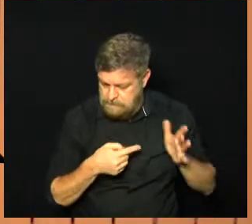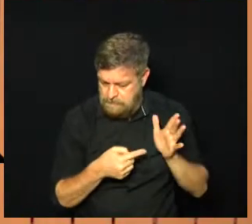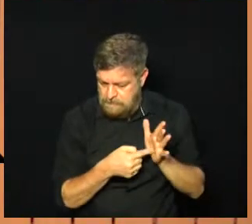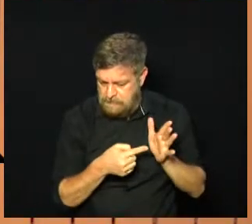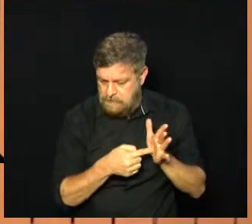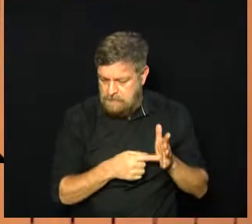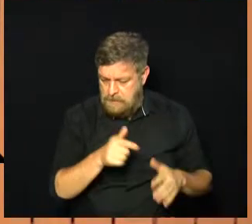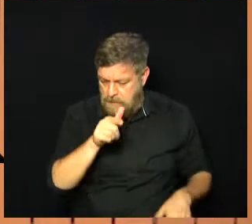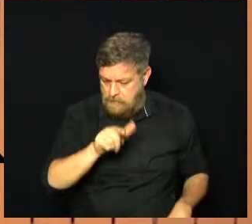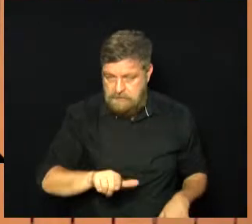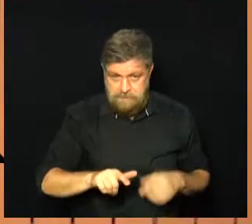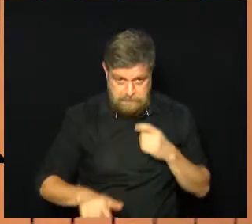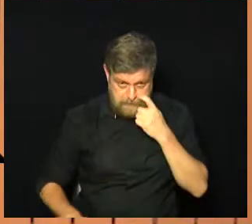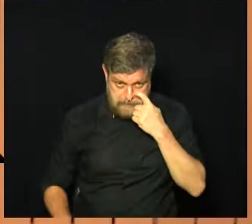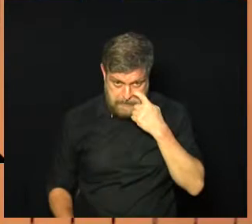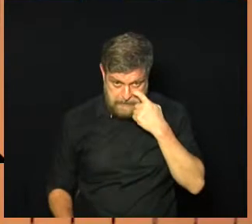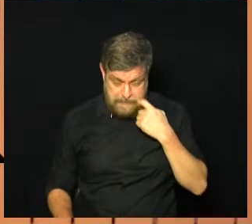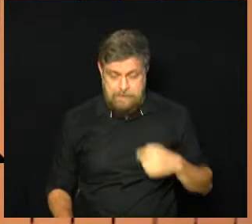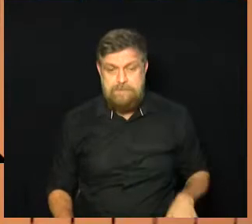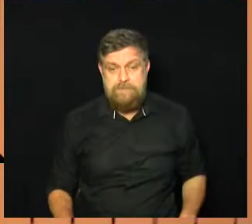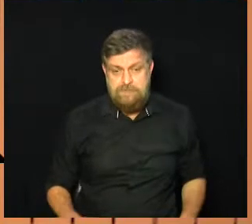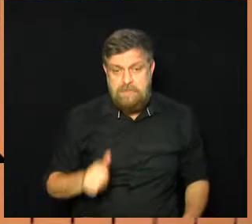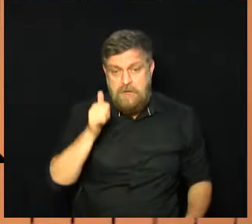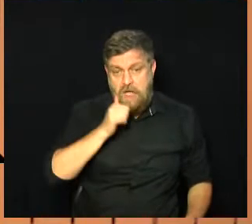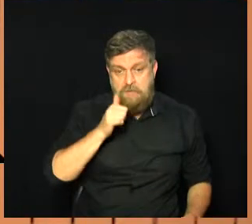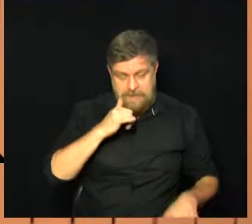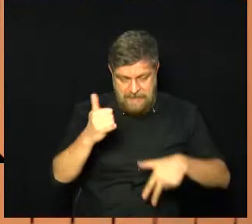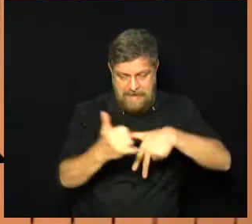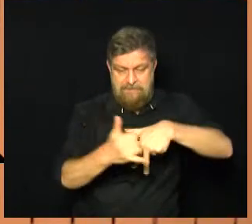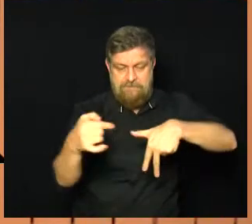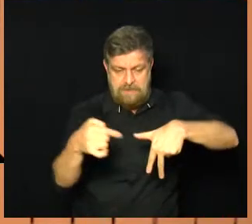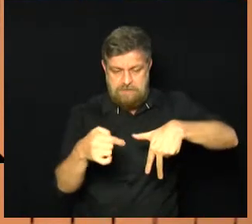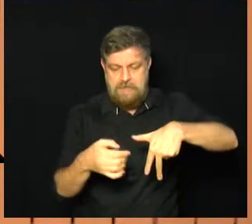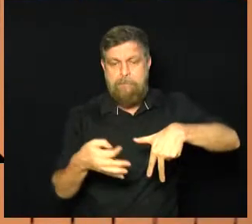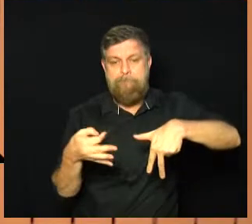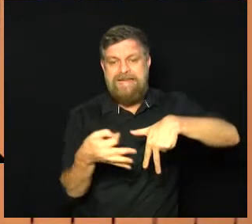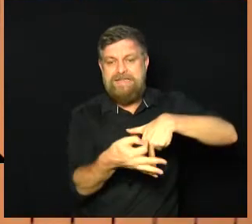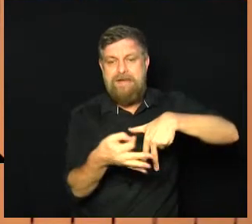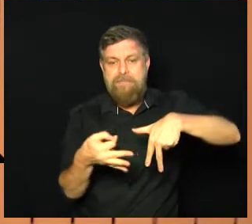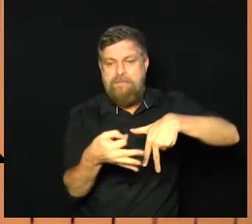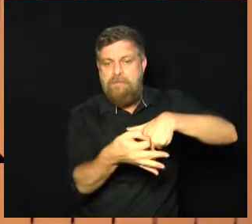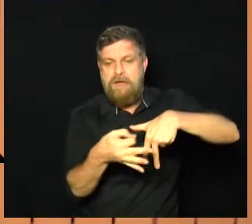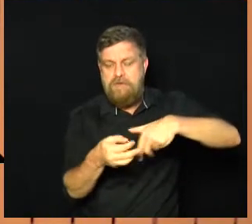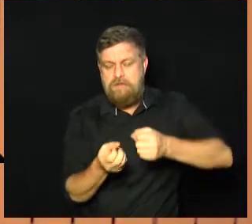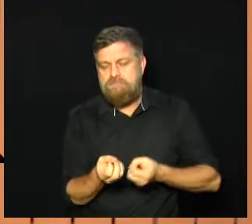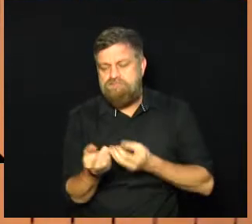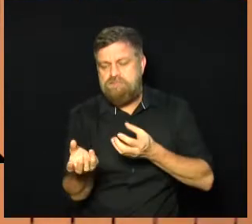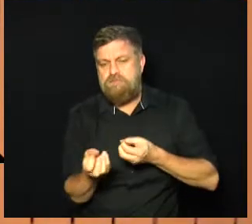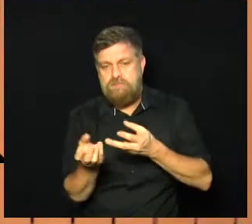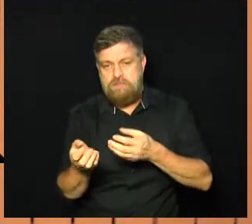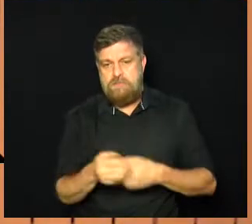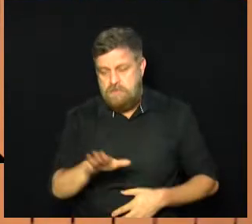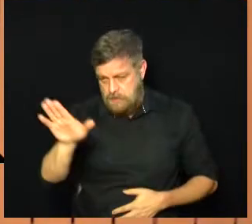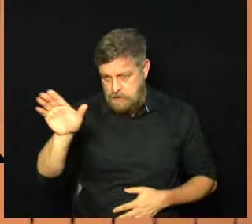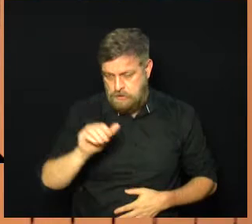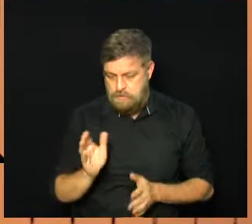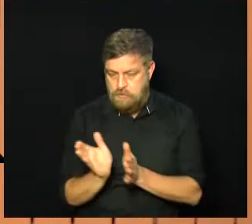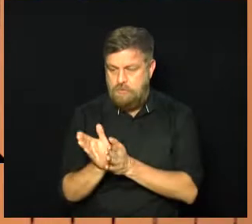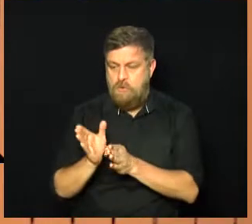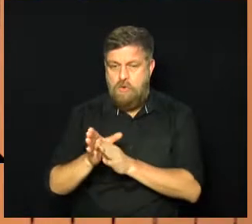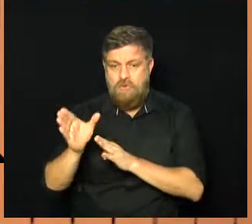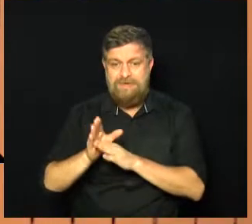vez. A própria vítima narrou os fatos, acionou o Conselho Estadual de Direitos